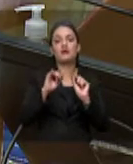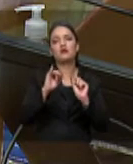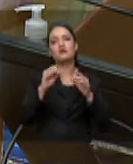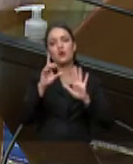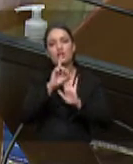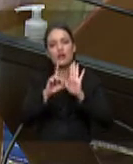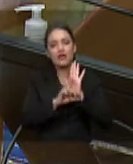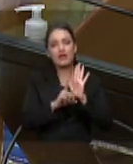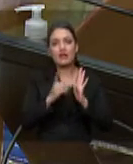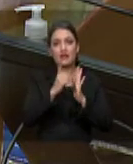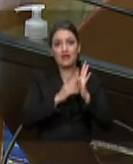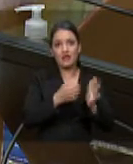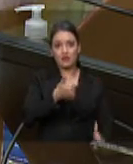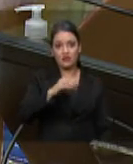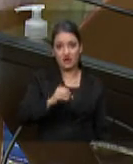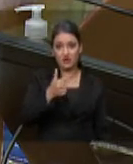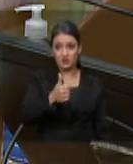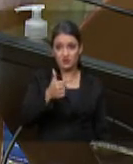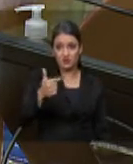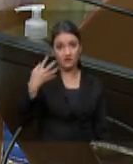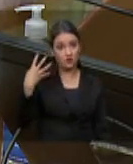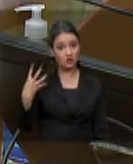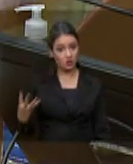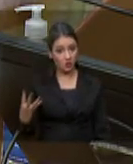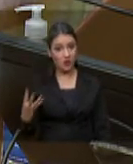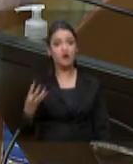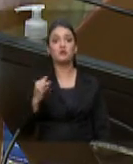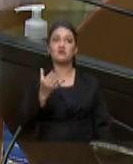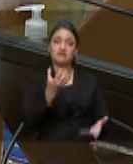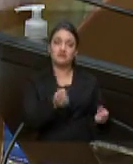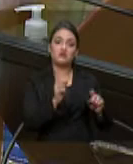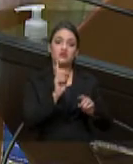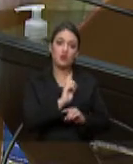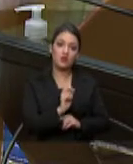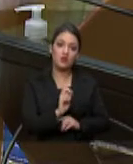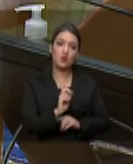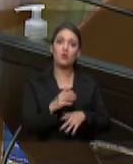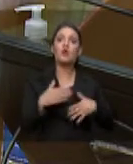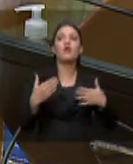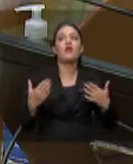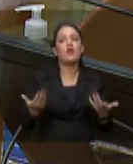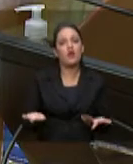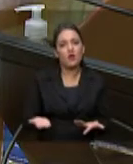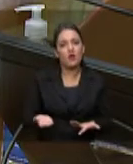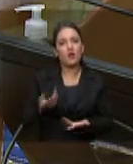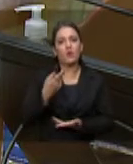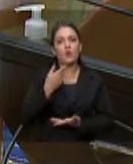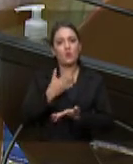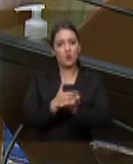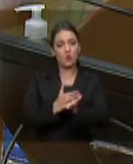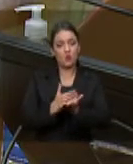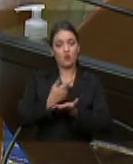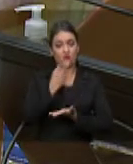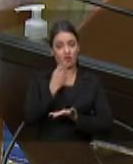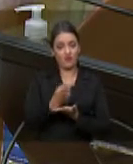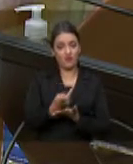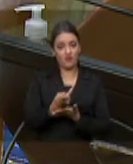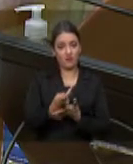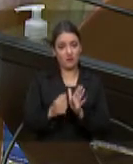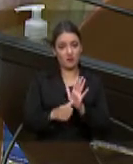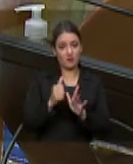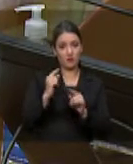decreto 10.224, eu adiantei, como disse, há de argumentando tanto. Portanto,